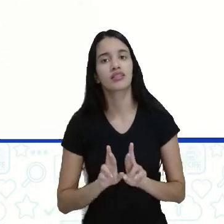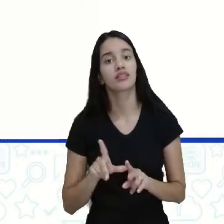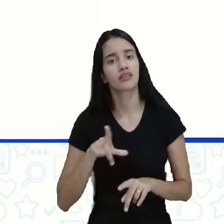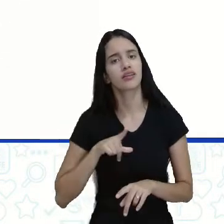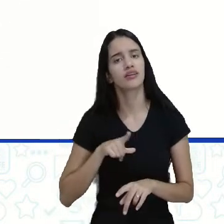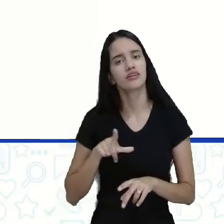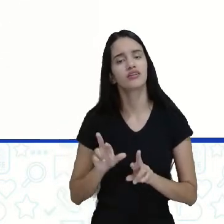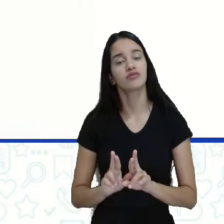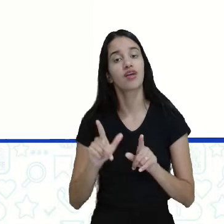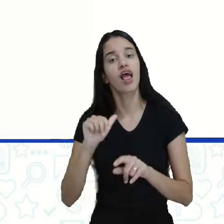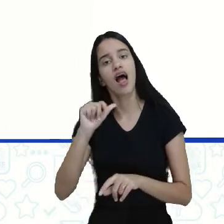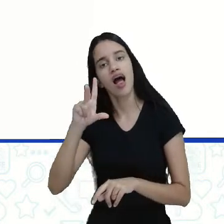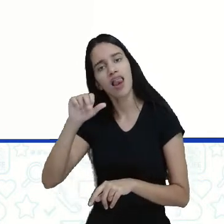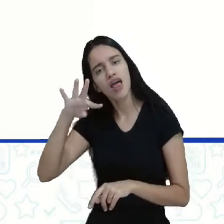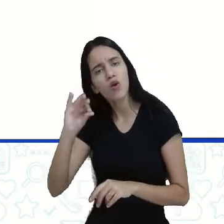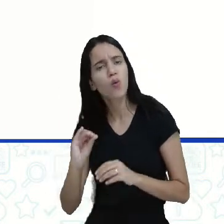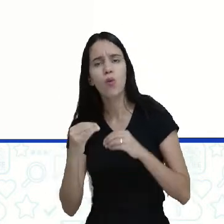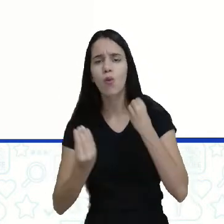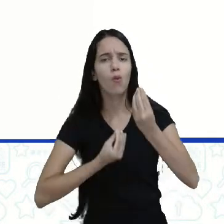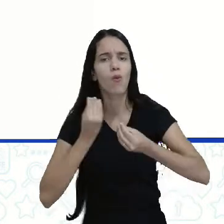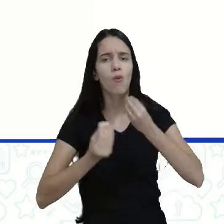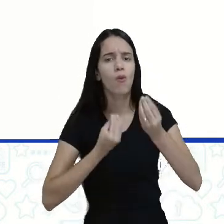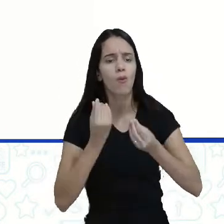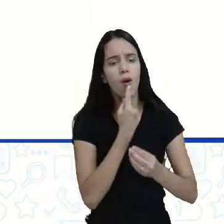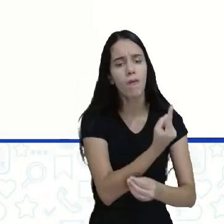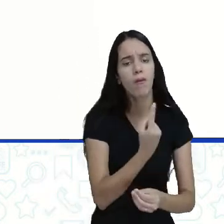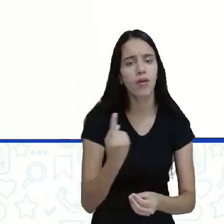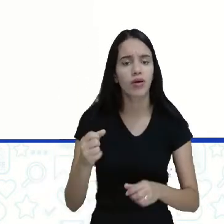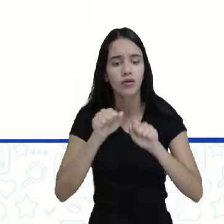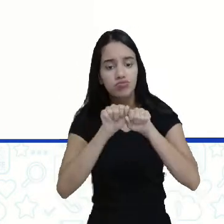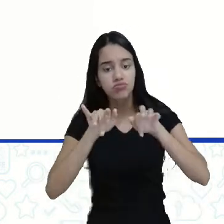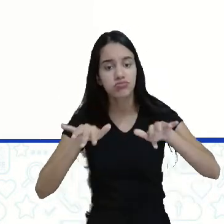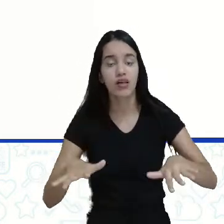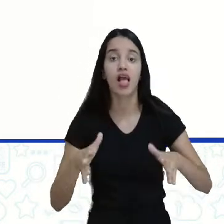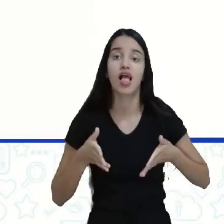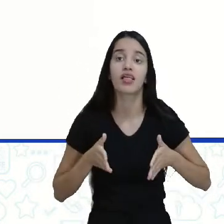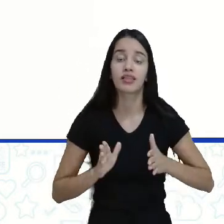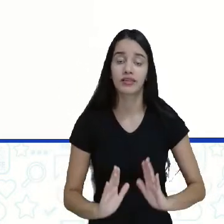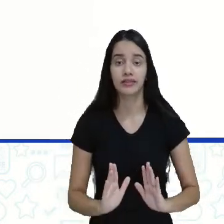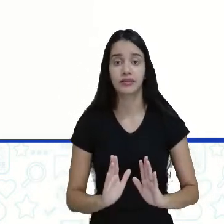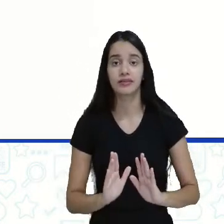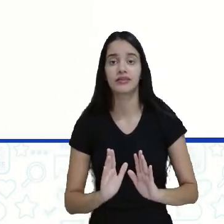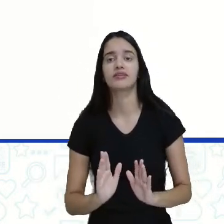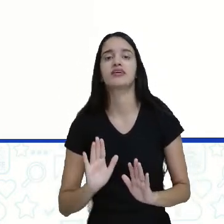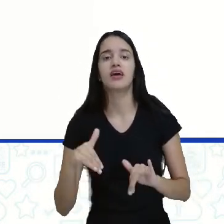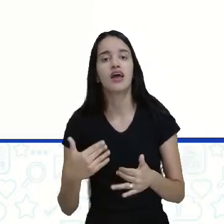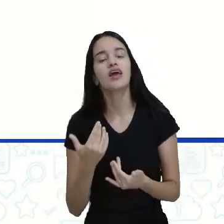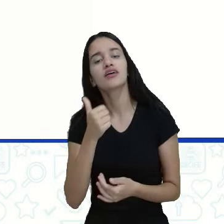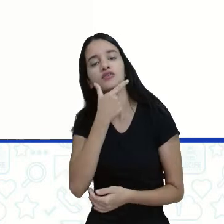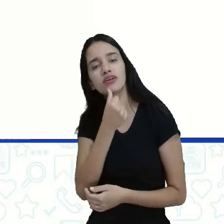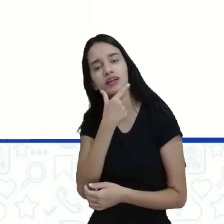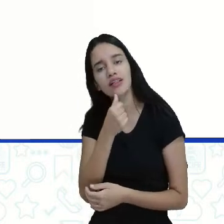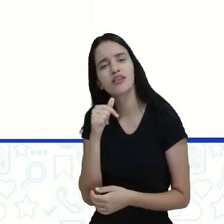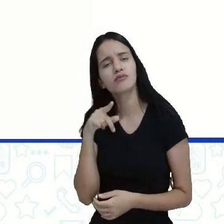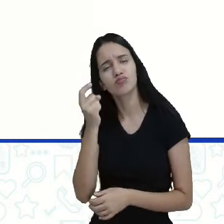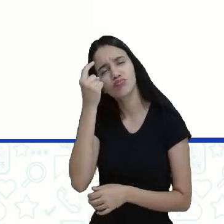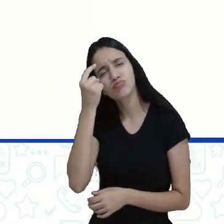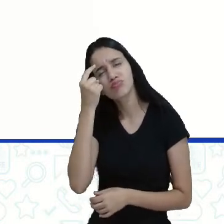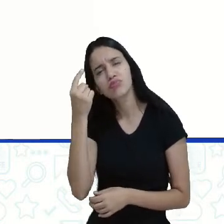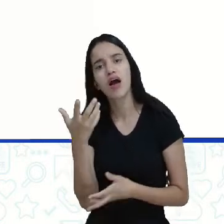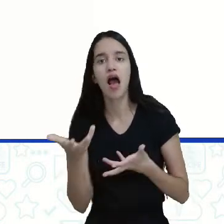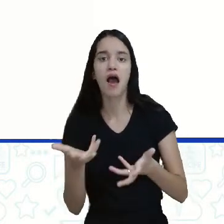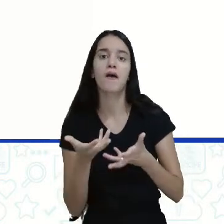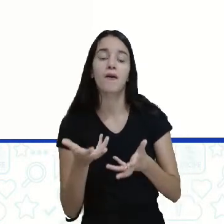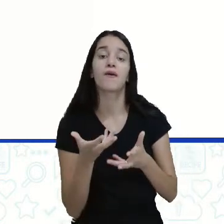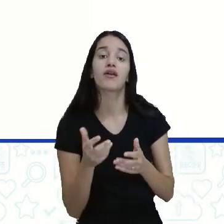alelos. Mas como esses alelos são distribuídos entre organismos que nascem? Isso era o que Darwin se questionava também, e agora nós temos que falar sobre